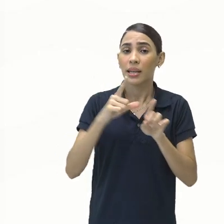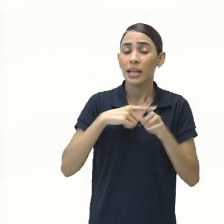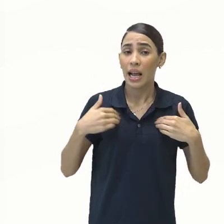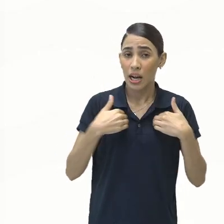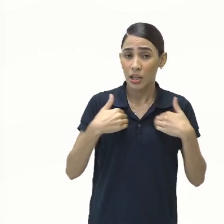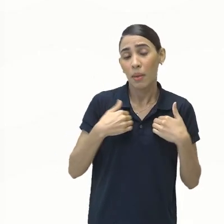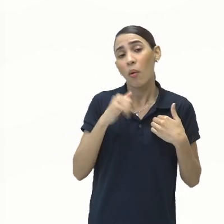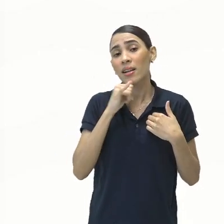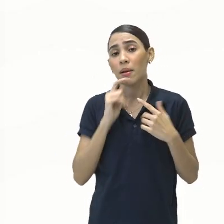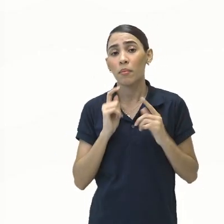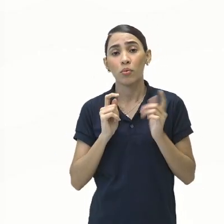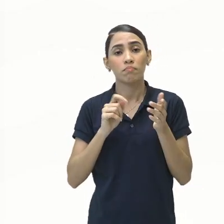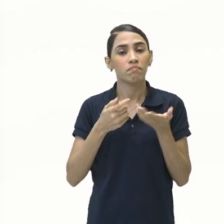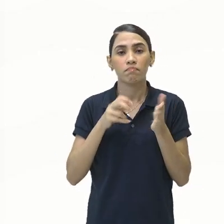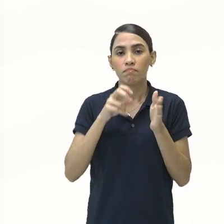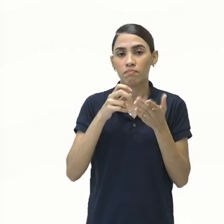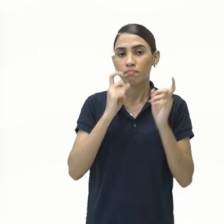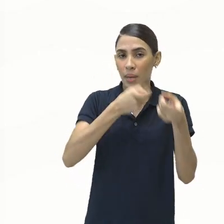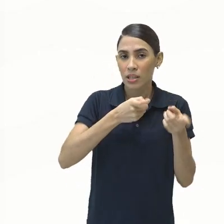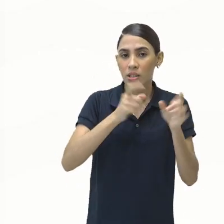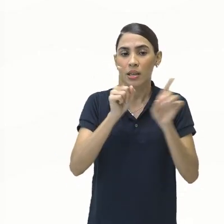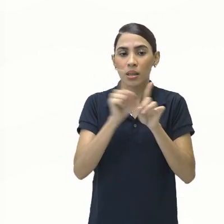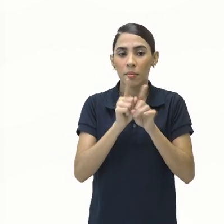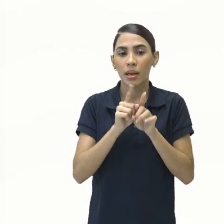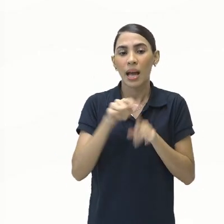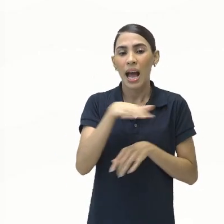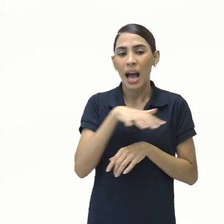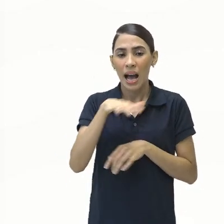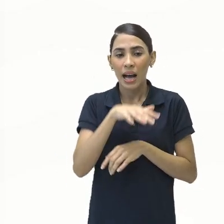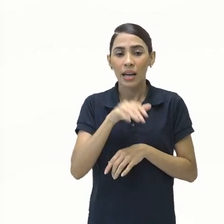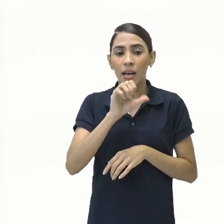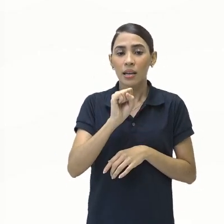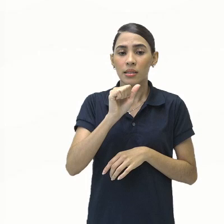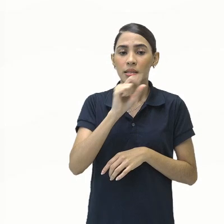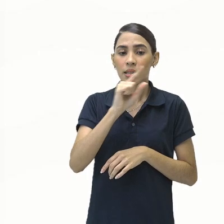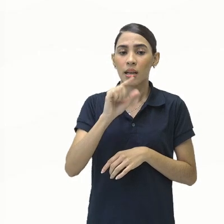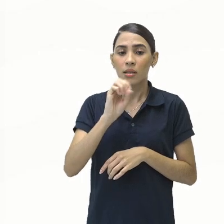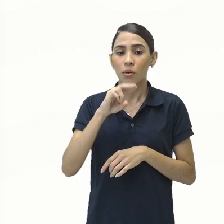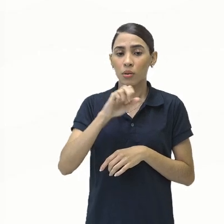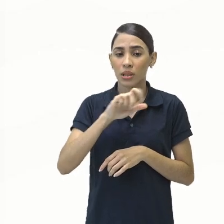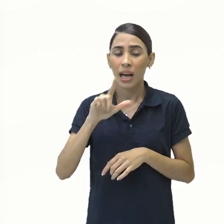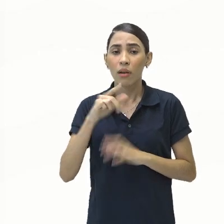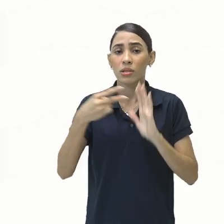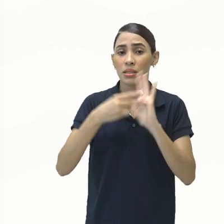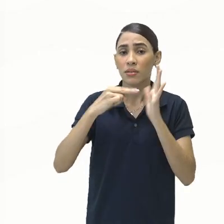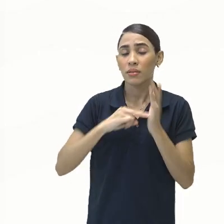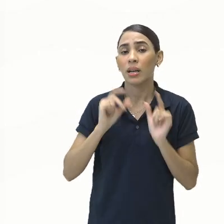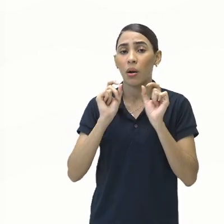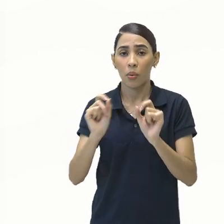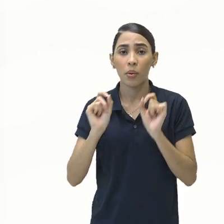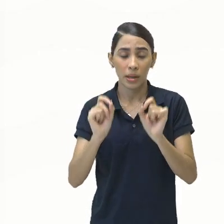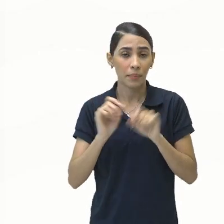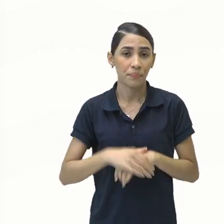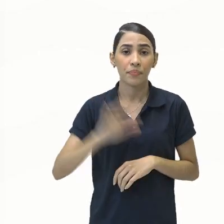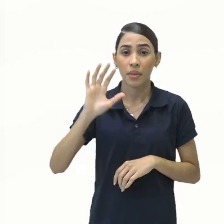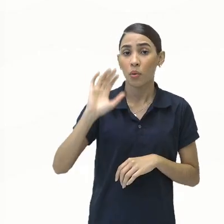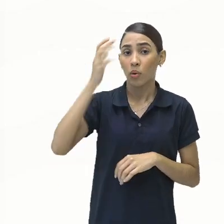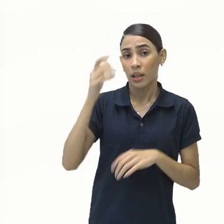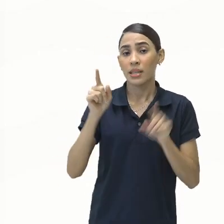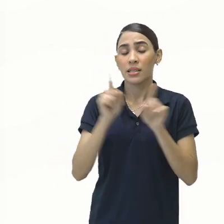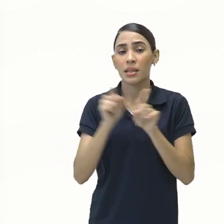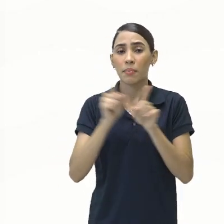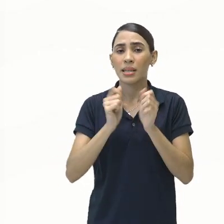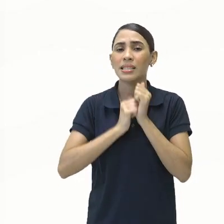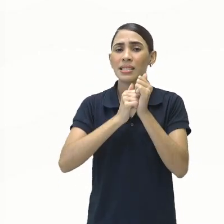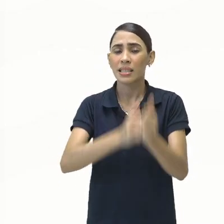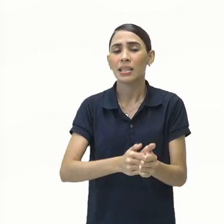pesca. Boa parte do trabalho na Amazônia Rural, ele é considerado sazonal. O que isso significa dizer, professor? Que ele acontece ali